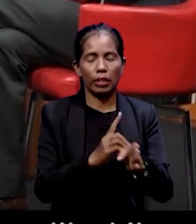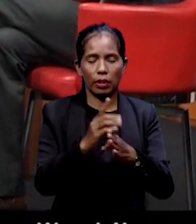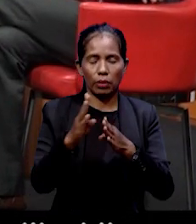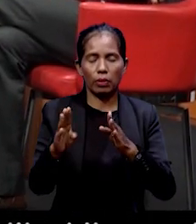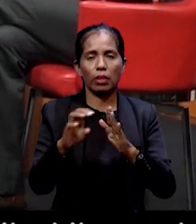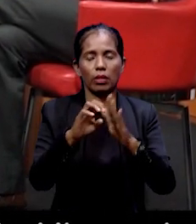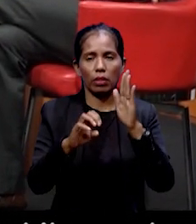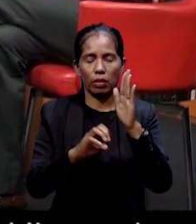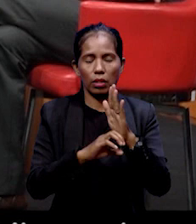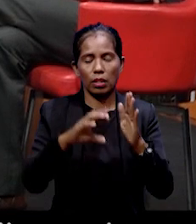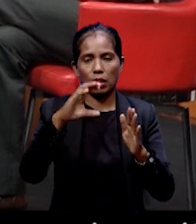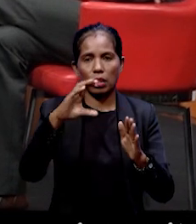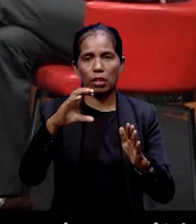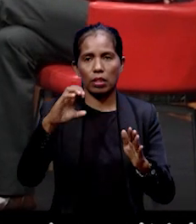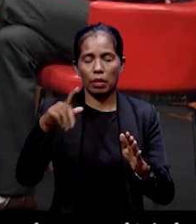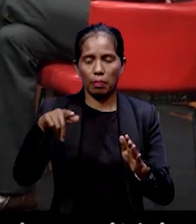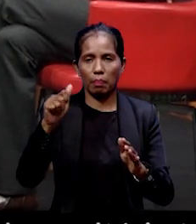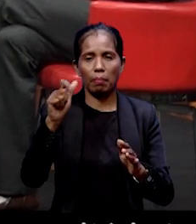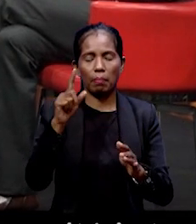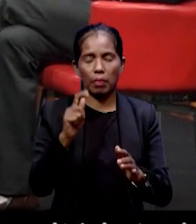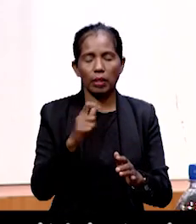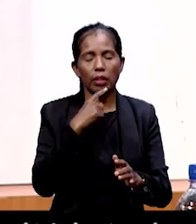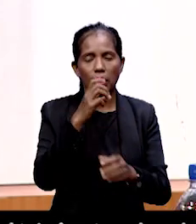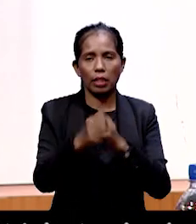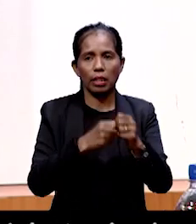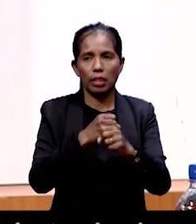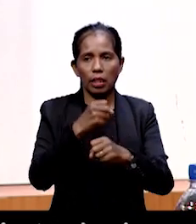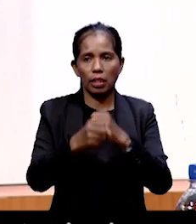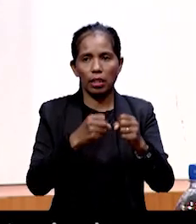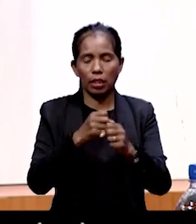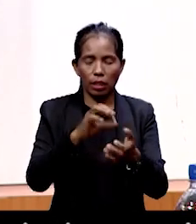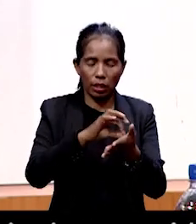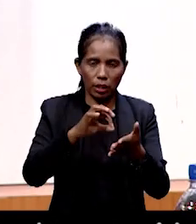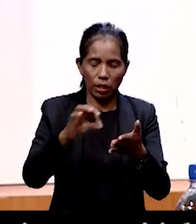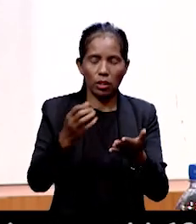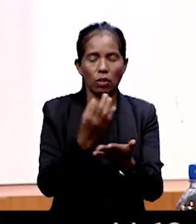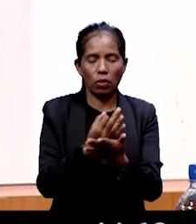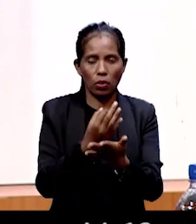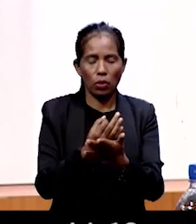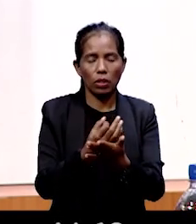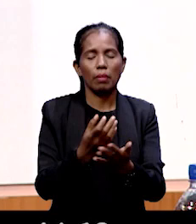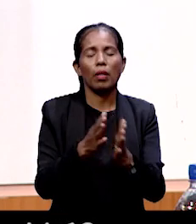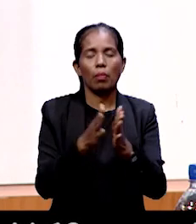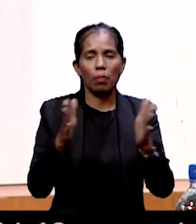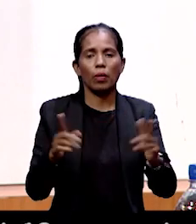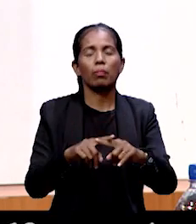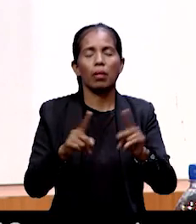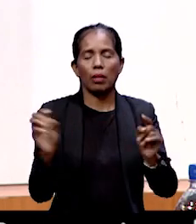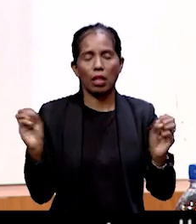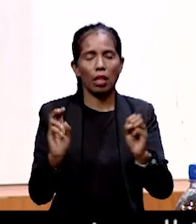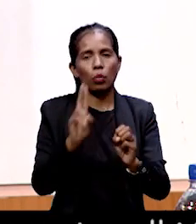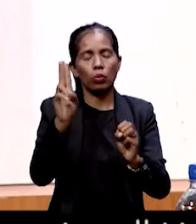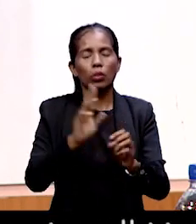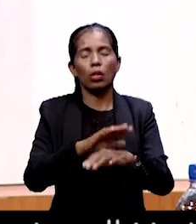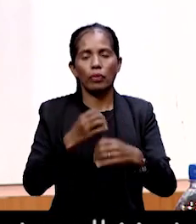Executivo CEPAT João Boa Vida Hateten, tinantinan quase regista montante husi orçamento bot, mai bela executa hotu, e